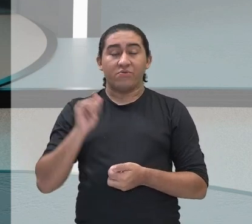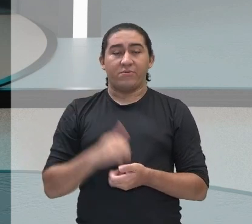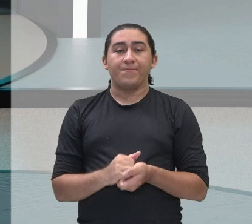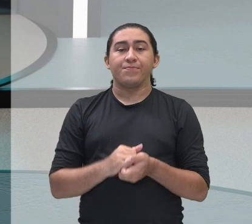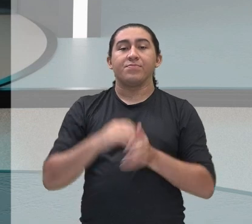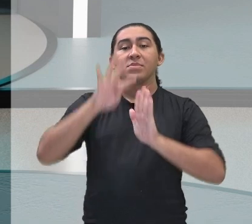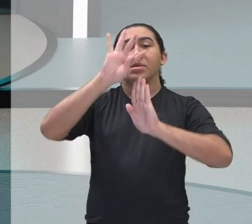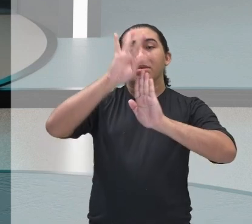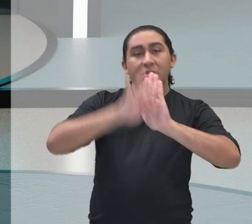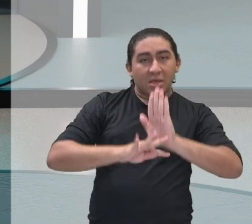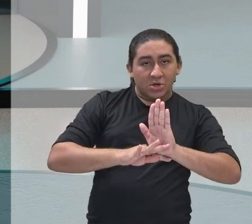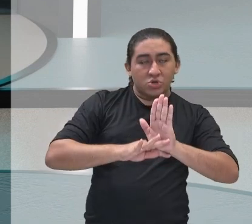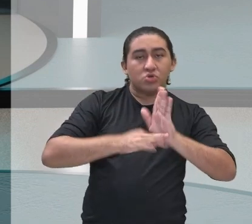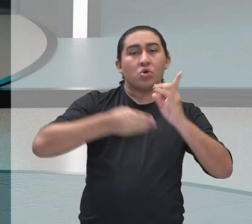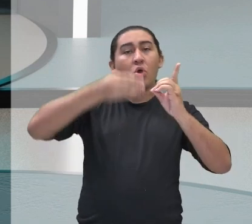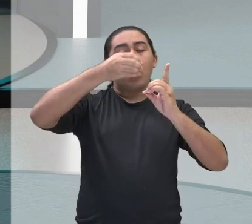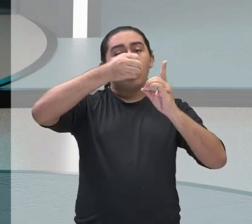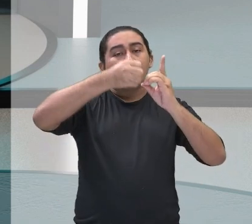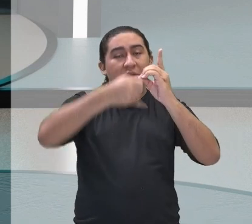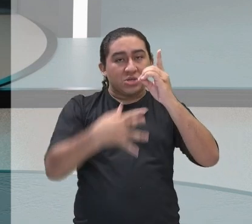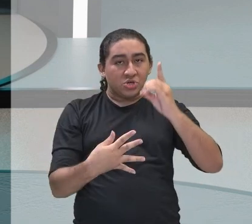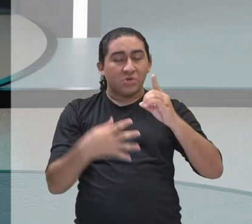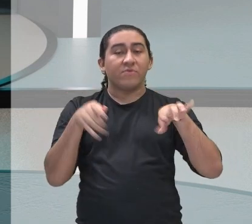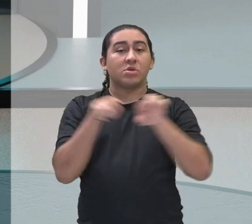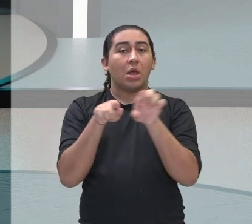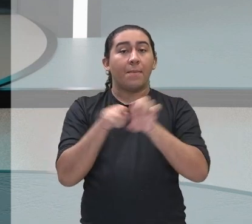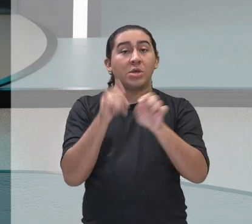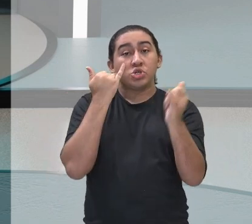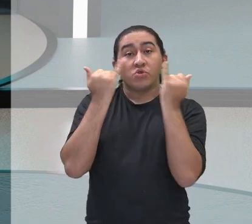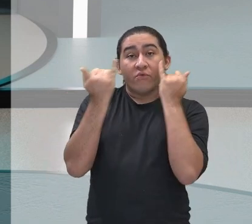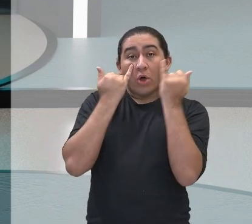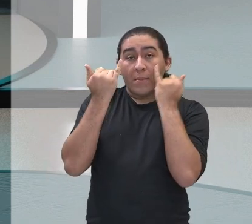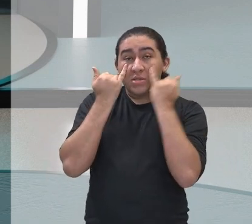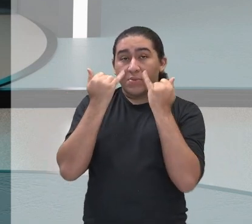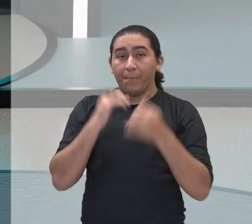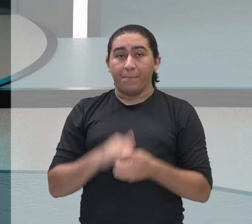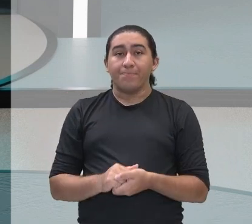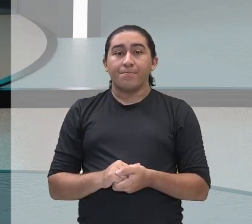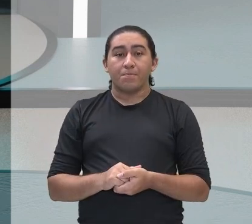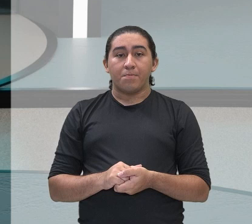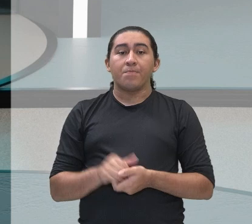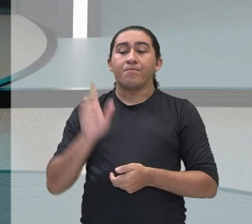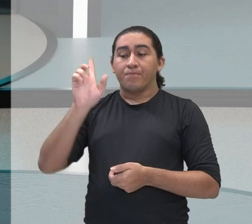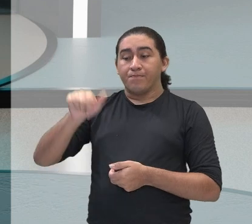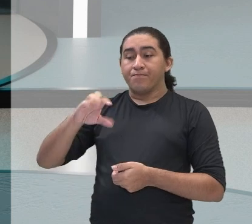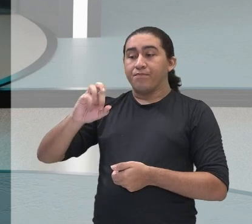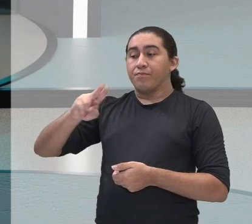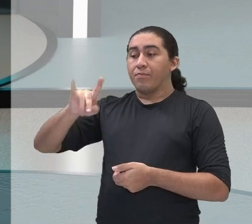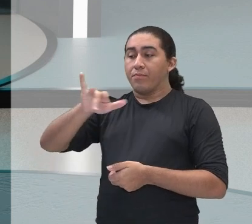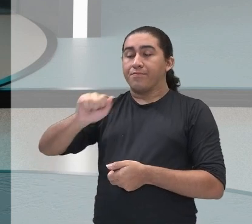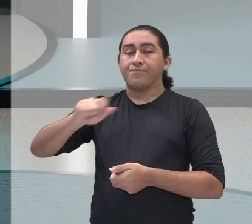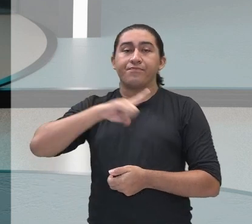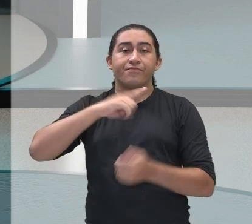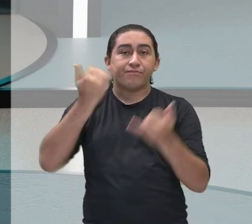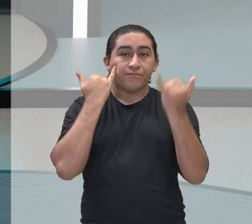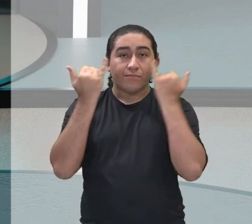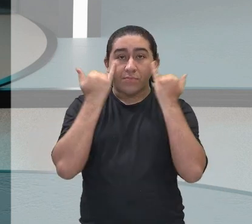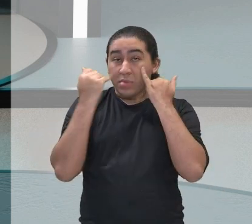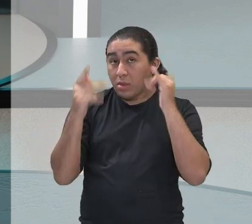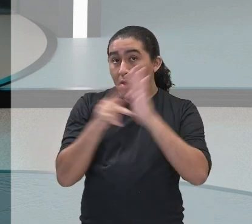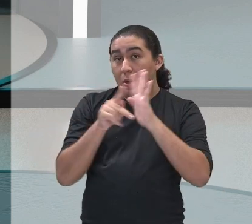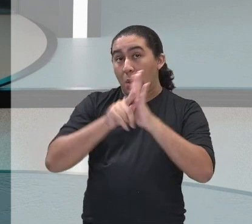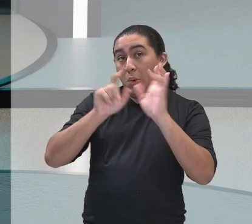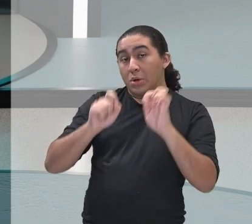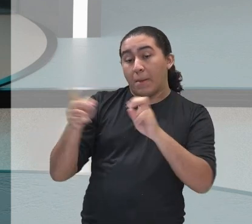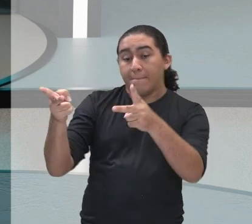Textos descritivos e informativos. Essas crônicas, elas trazem as informações do que eles